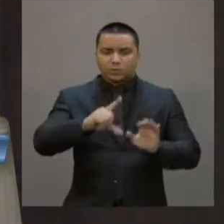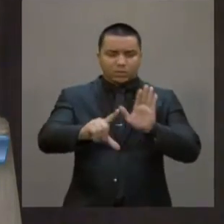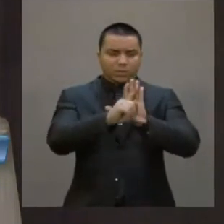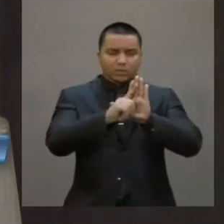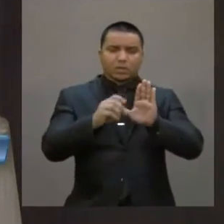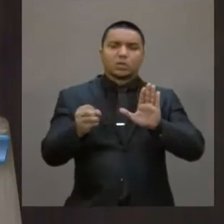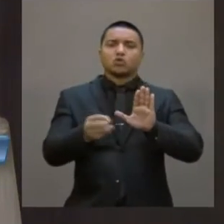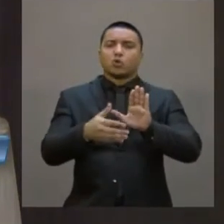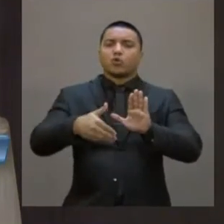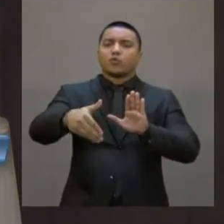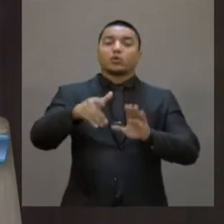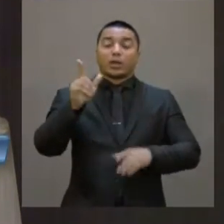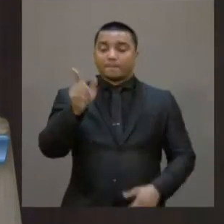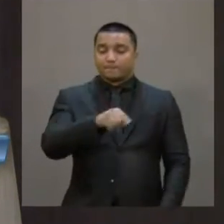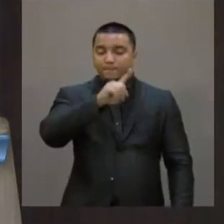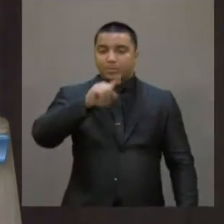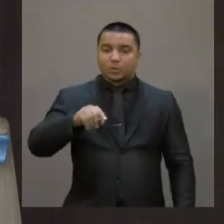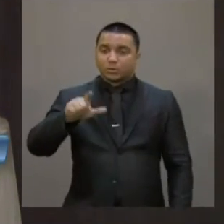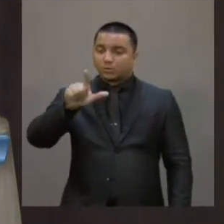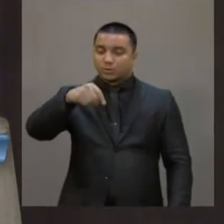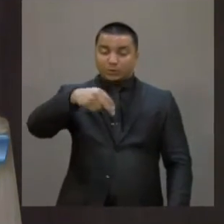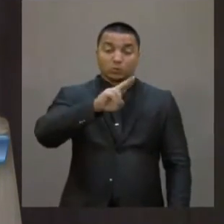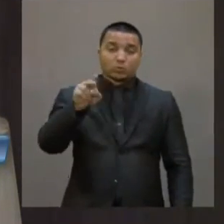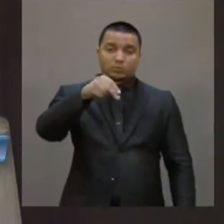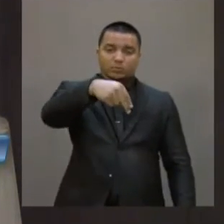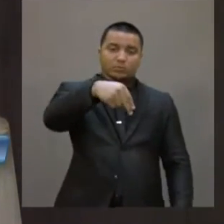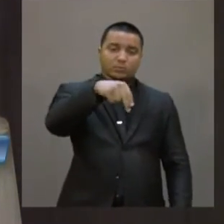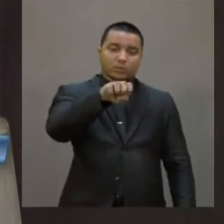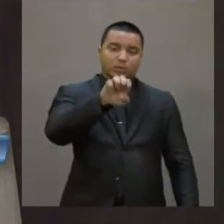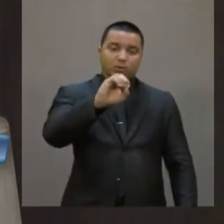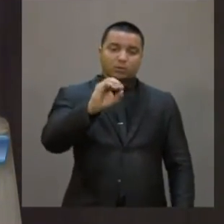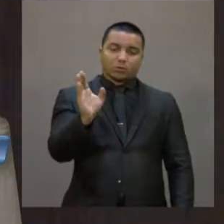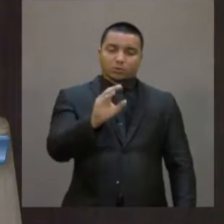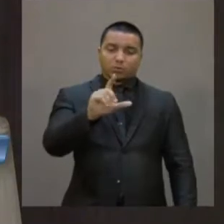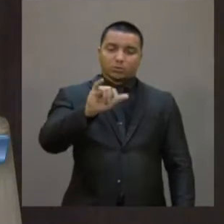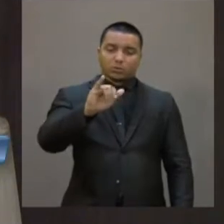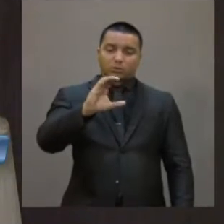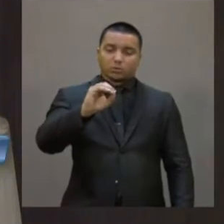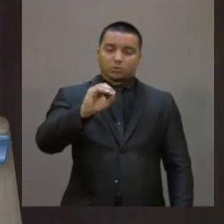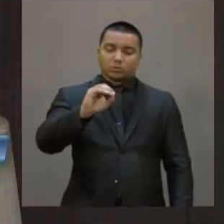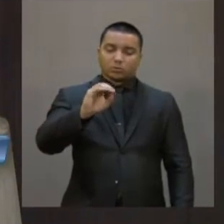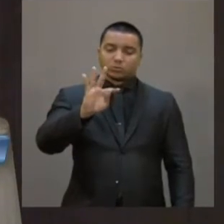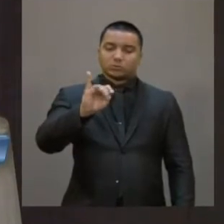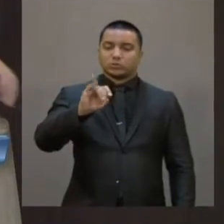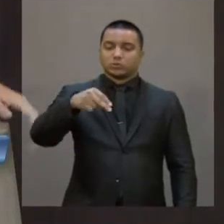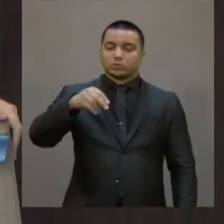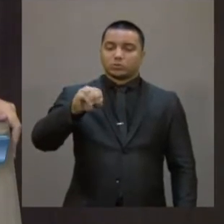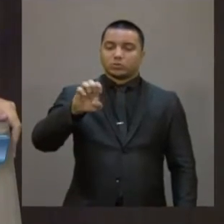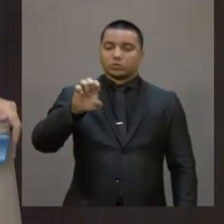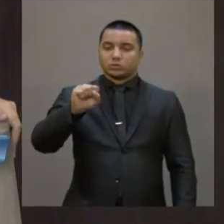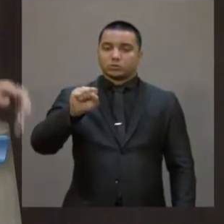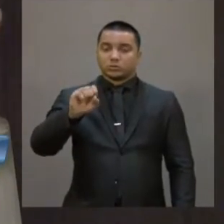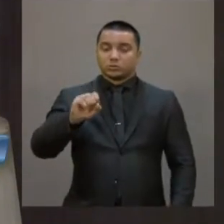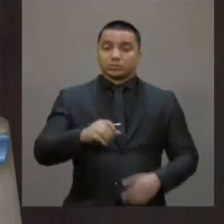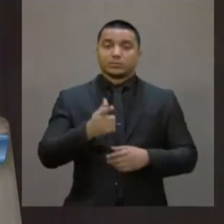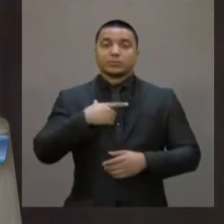que é a lei que proíbe os neonicotinoides. E eu vou enfrentar esse tema. A União